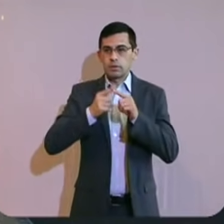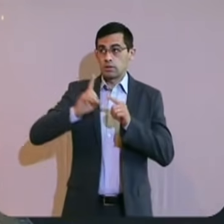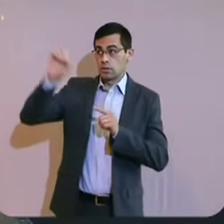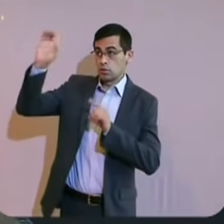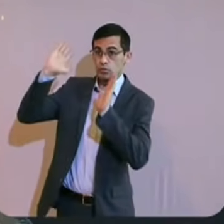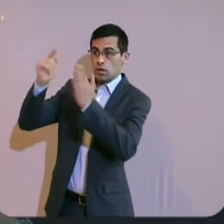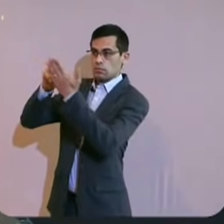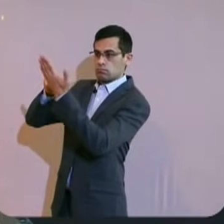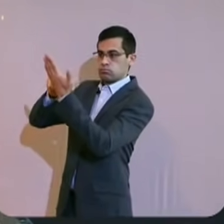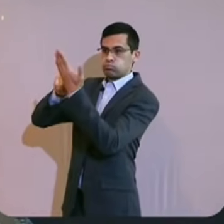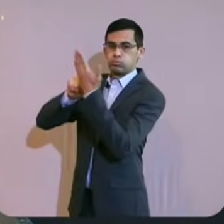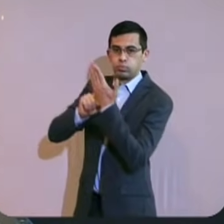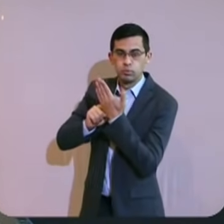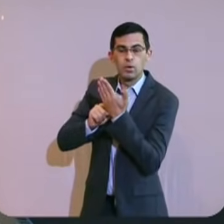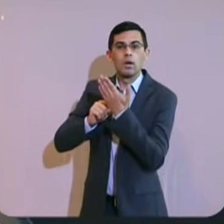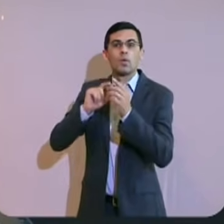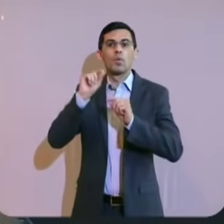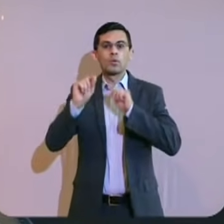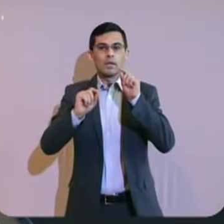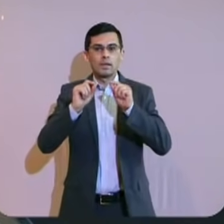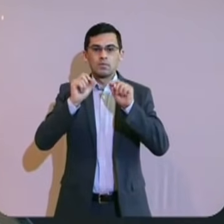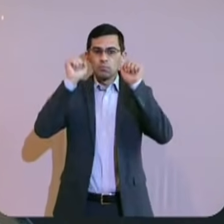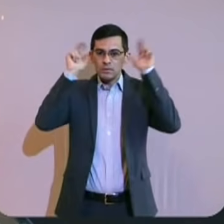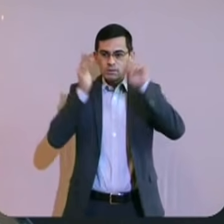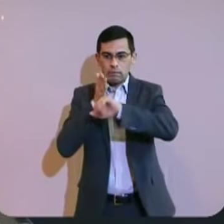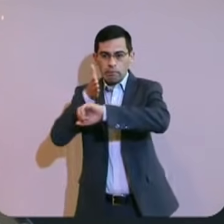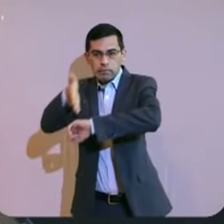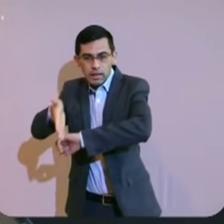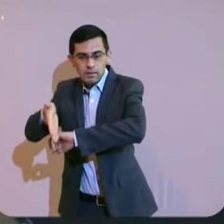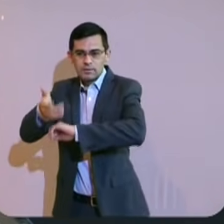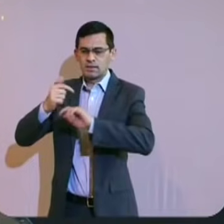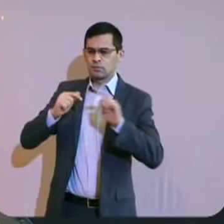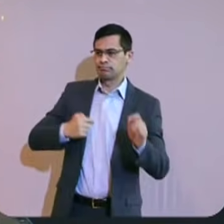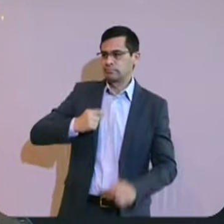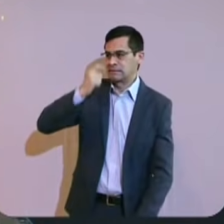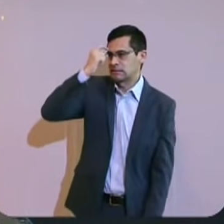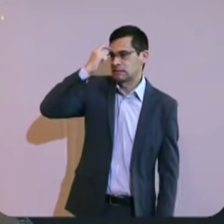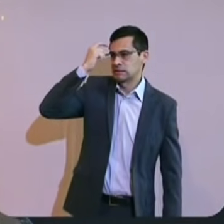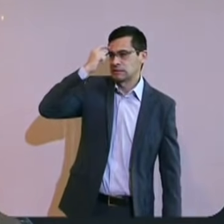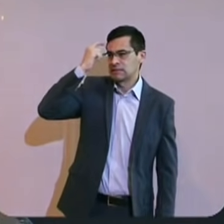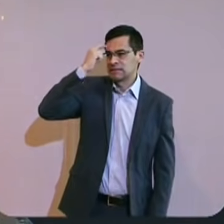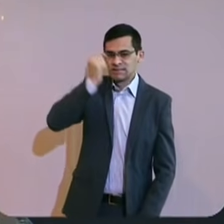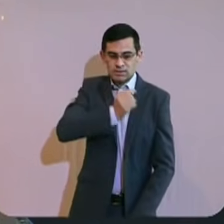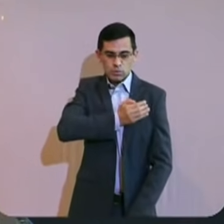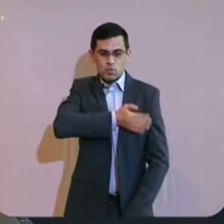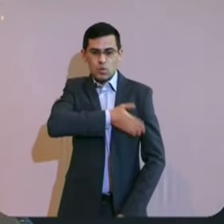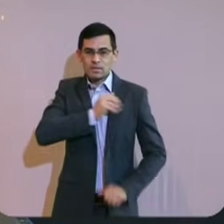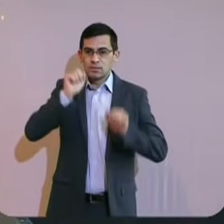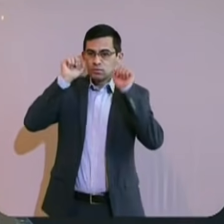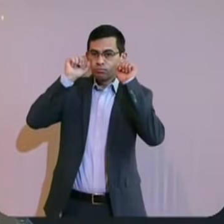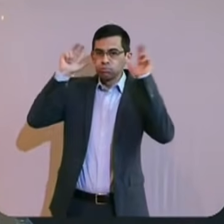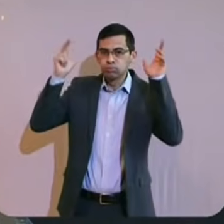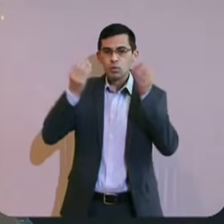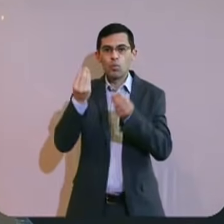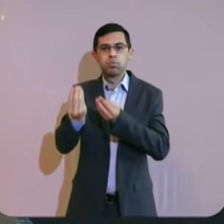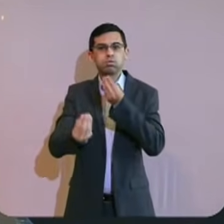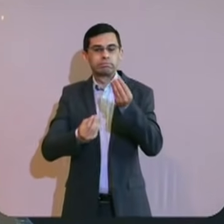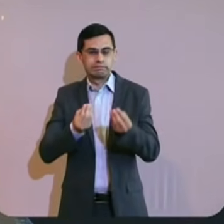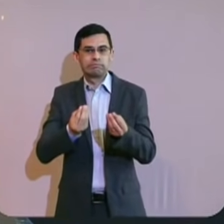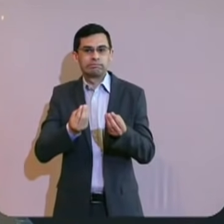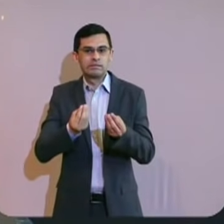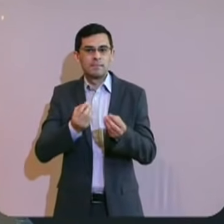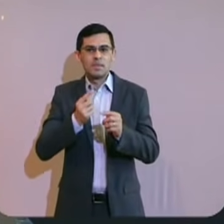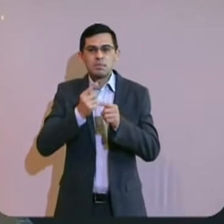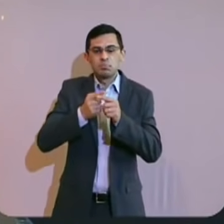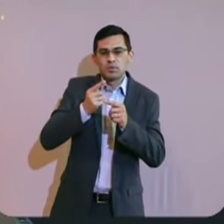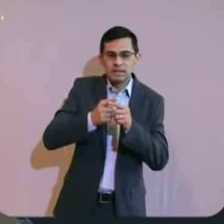havia revelado para ele, que ele não entraria. Então eu fico imaginando o coração de Moisés, né?